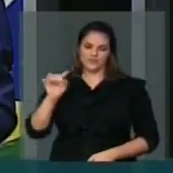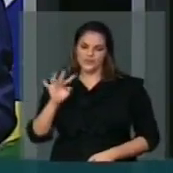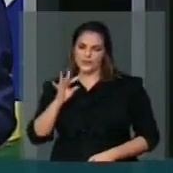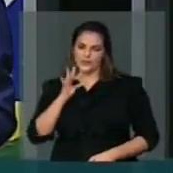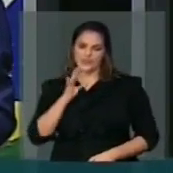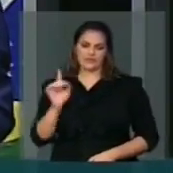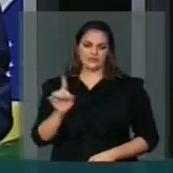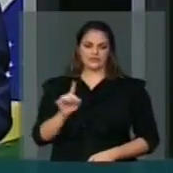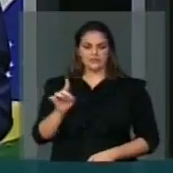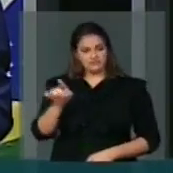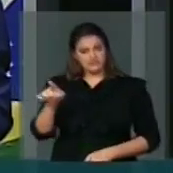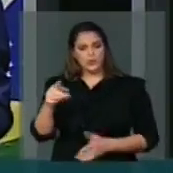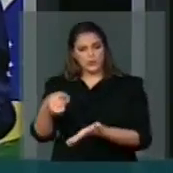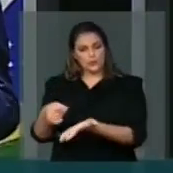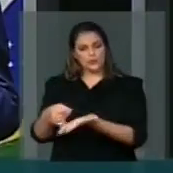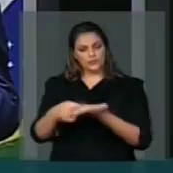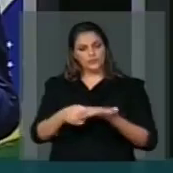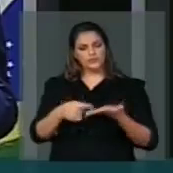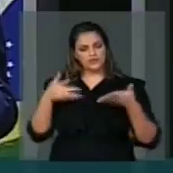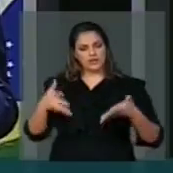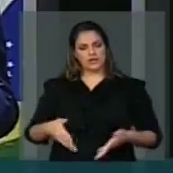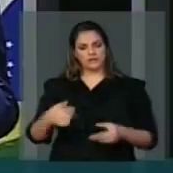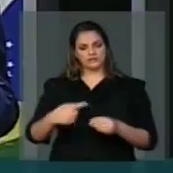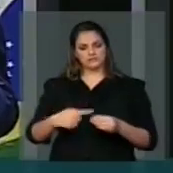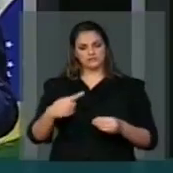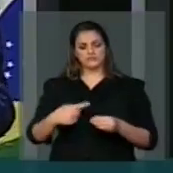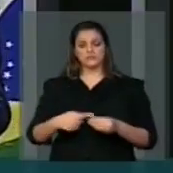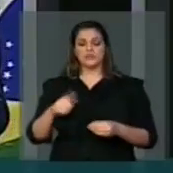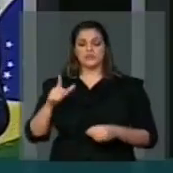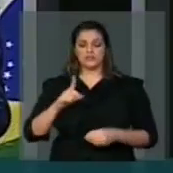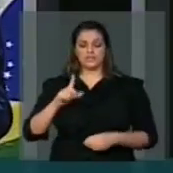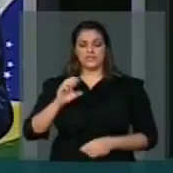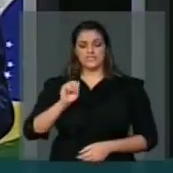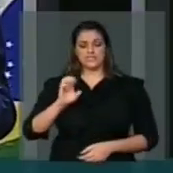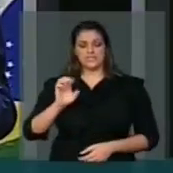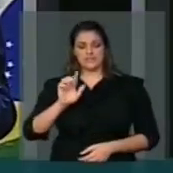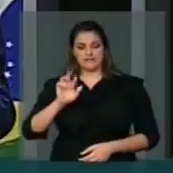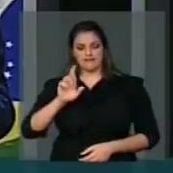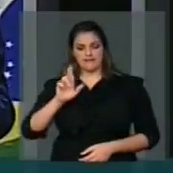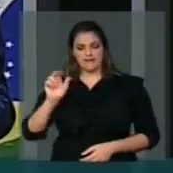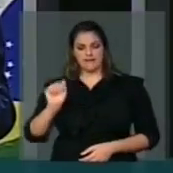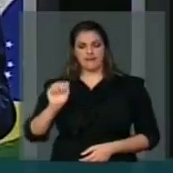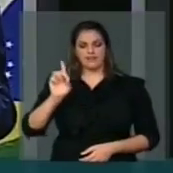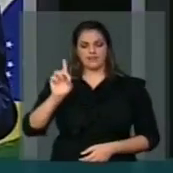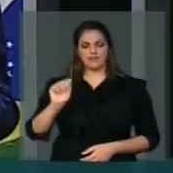está convidado. Nós temos lá a Serra da Capivara.